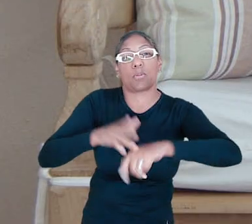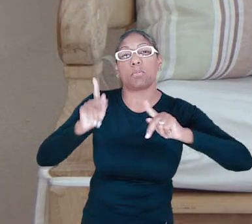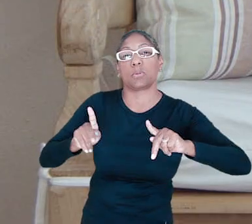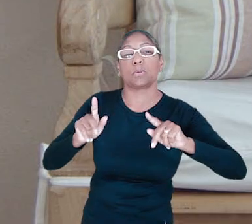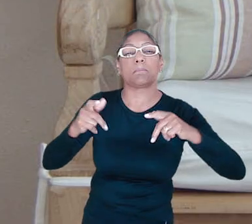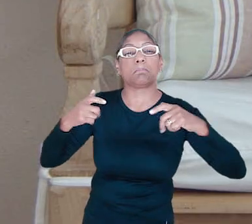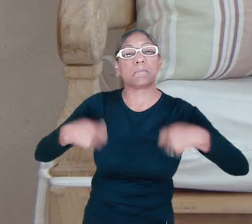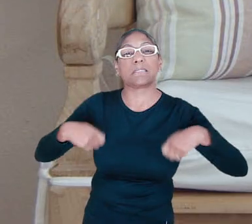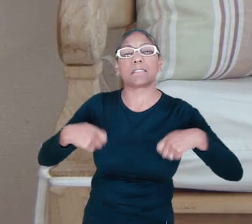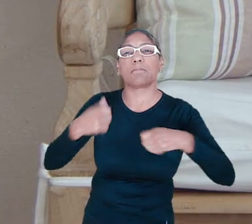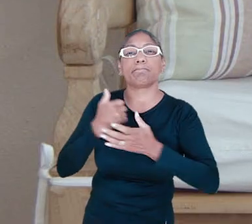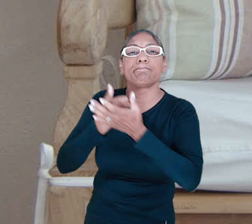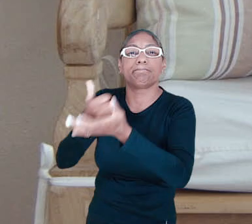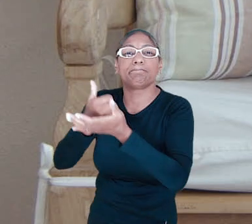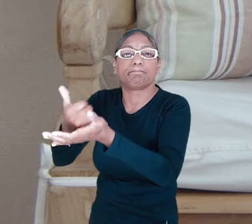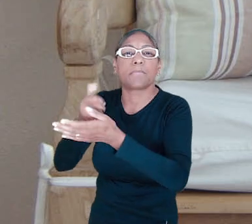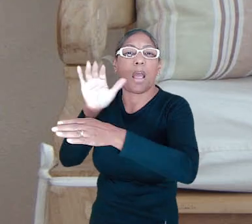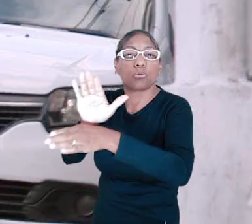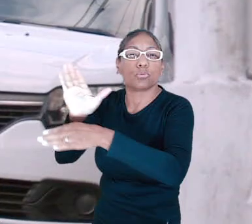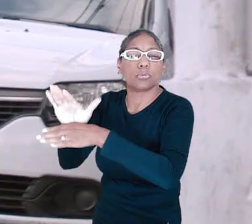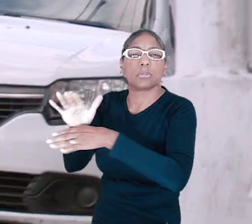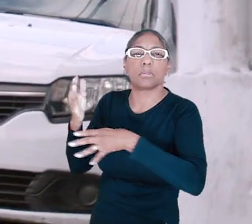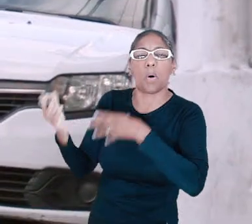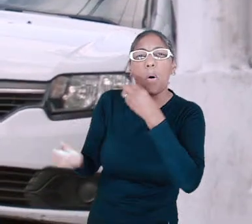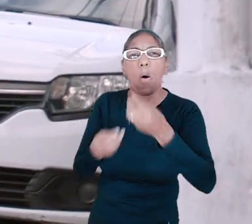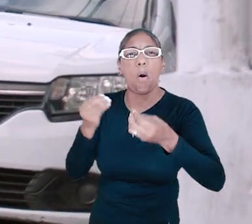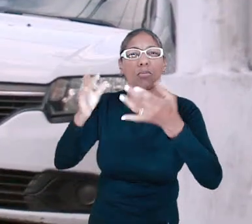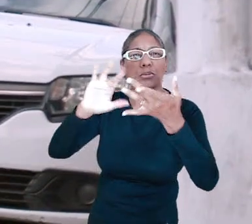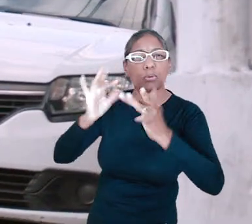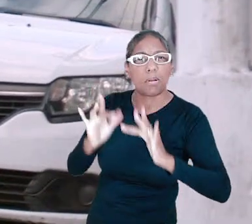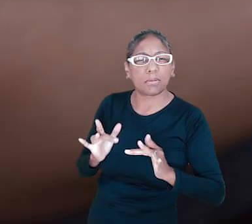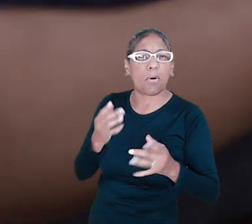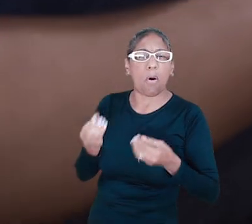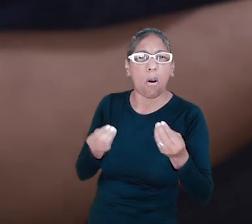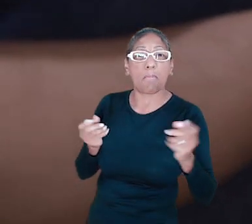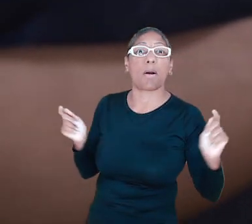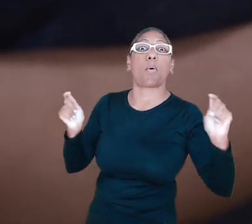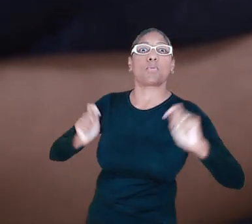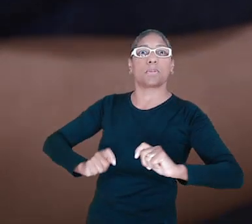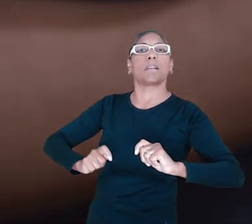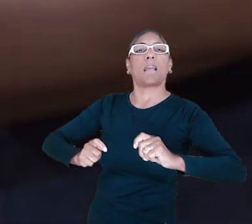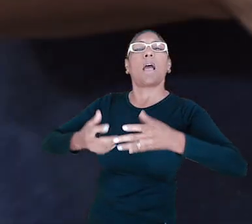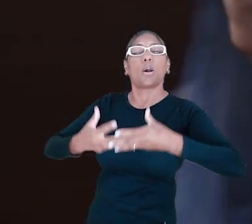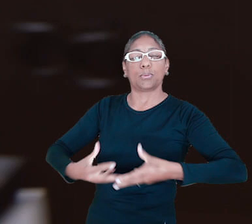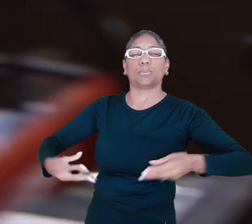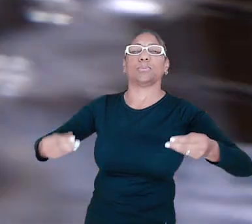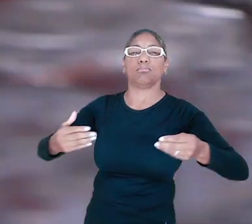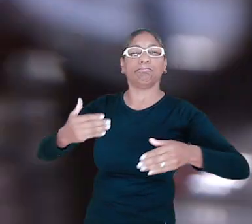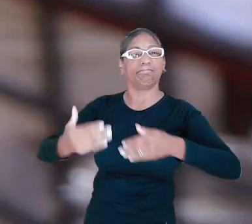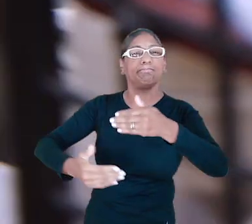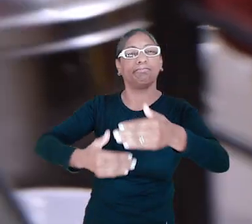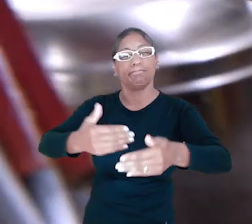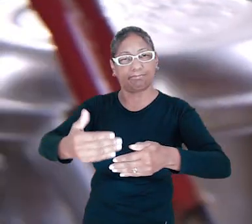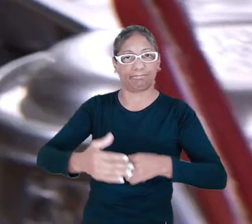momento em que as pessoas precisavam muito mais de ajuda, muito mais de apoio, muito mais de articulação, para poder passar